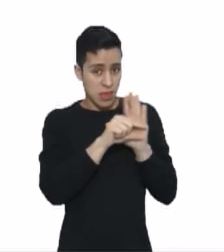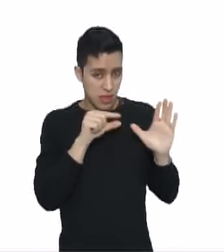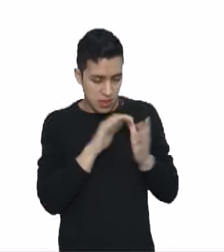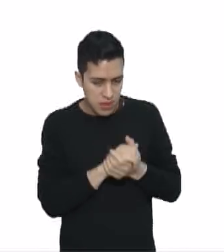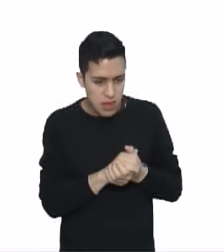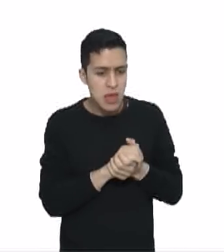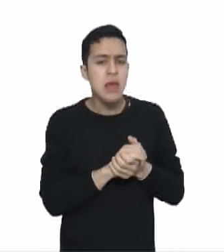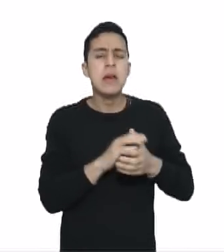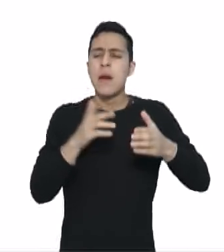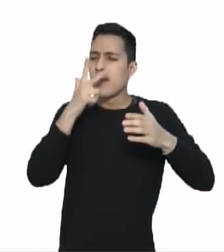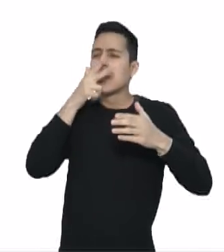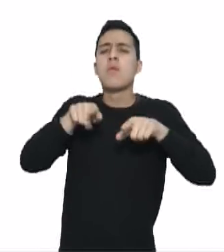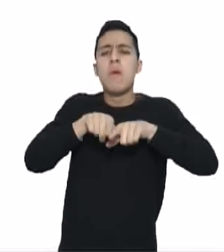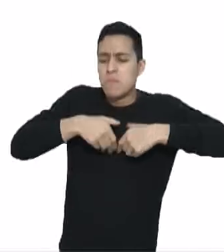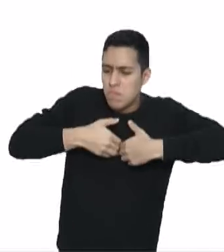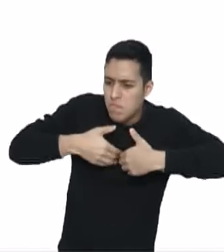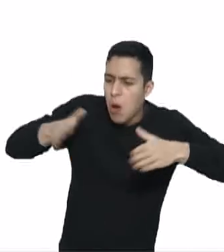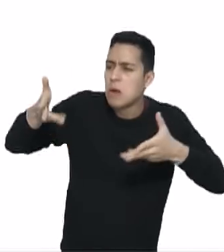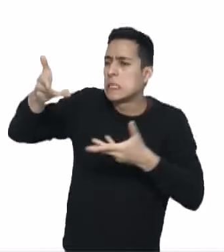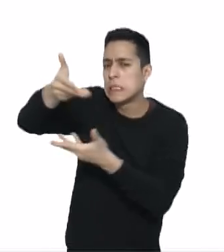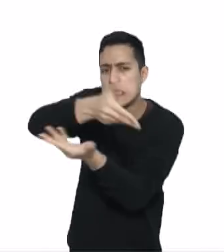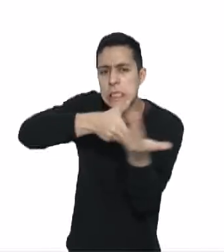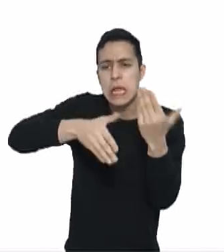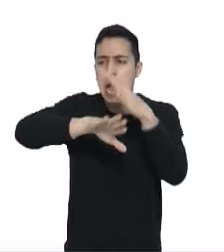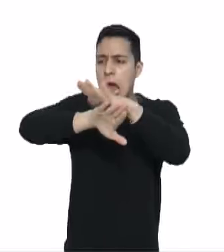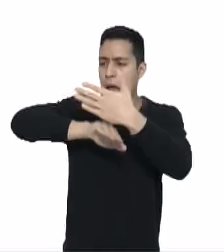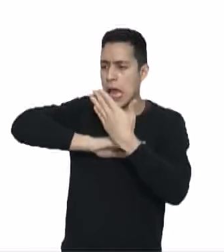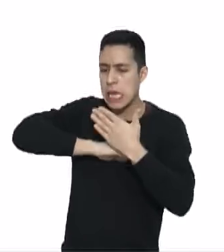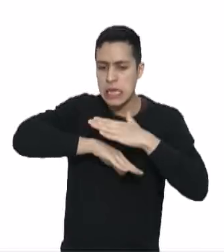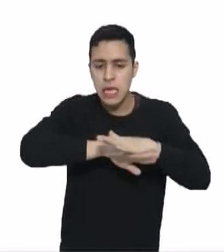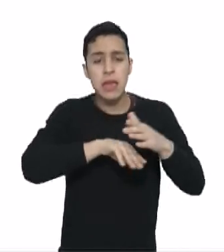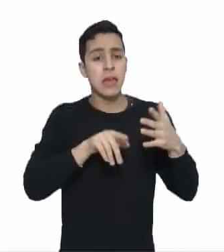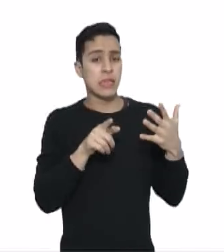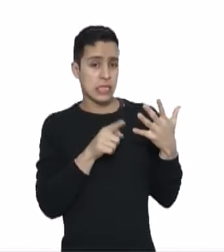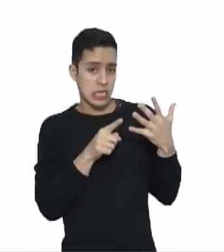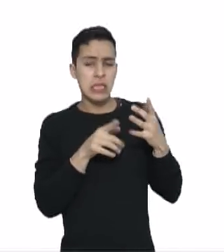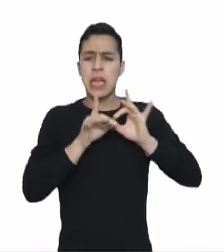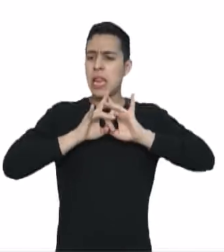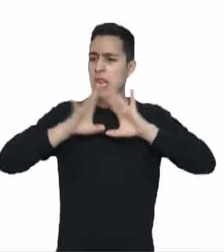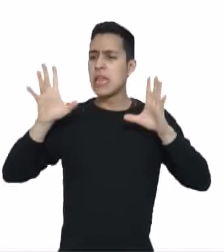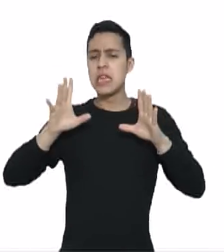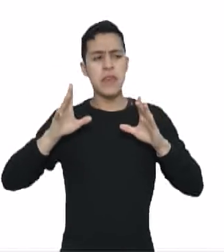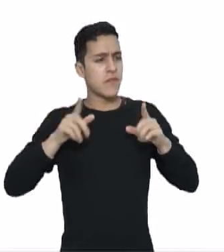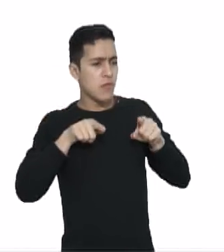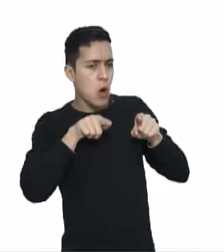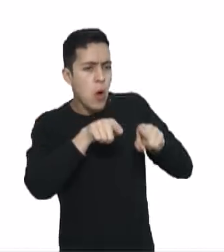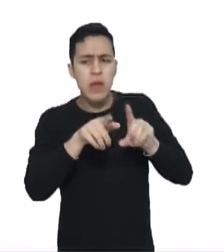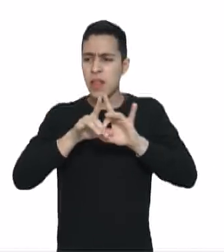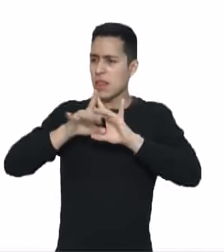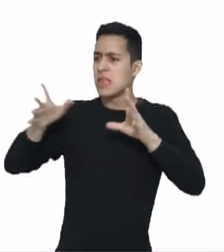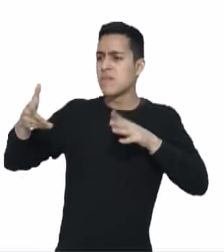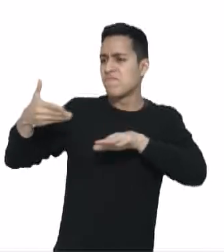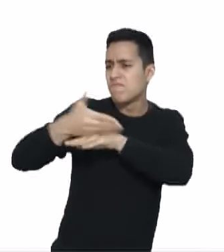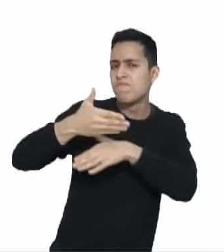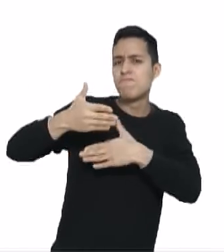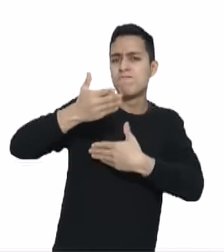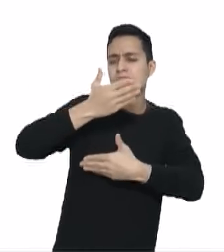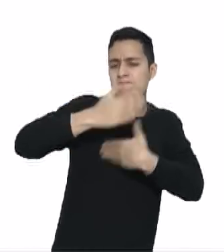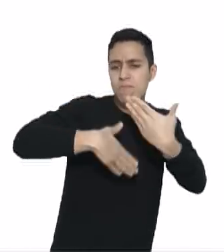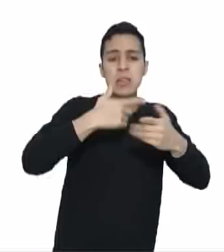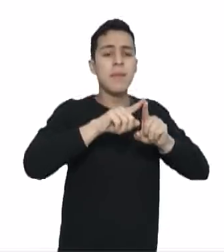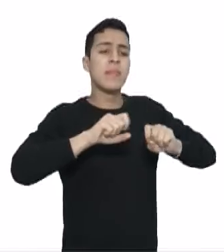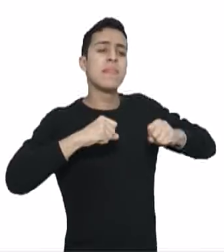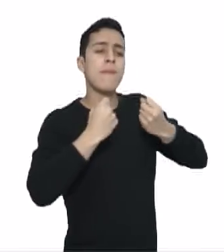e a colaboração. Inciso 5º, a livre iniciativa, a livre concorrência e a defesa do